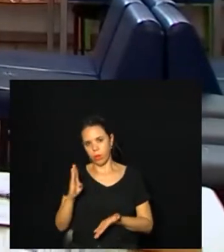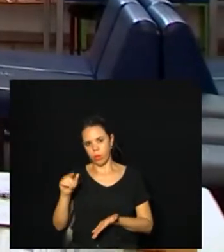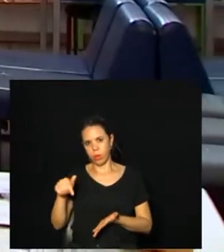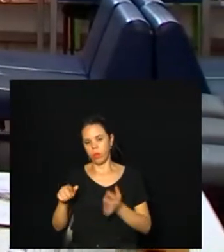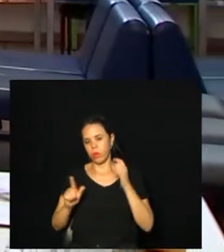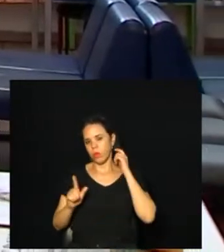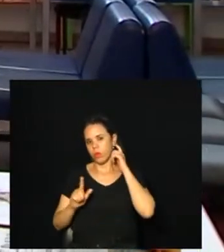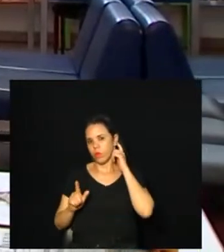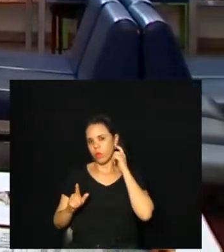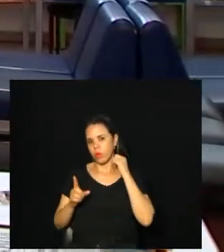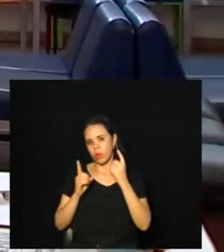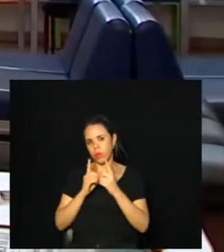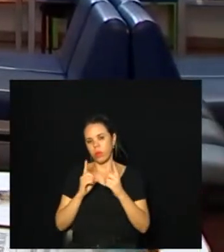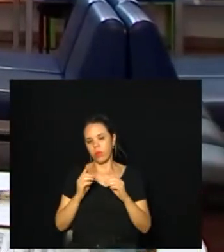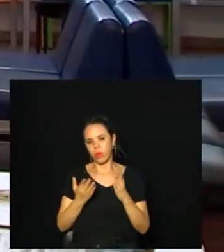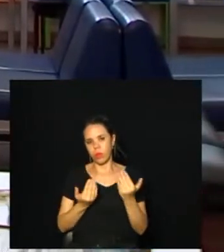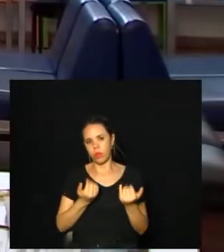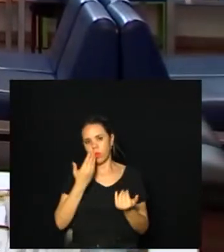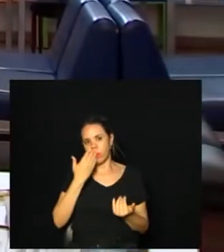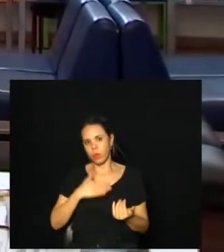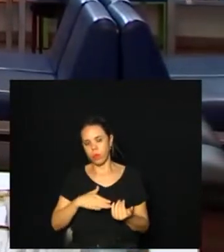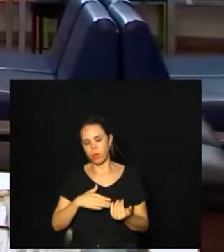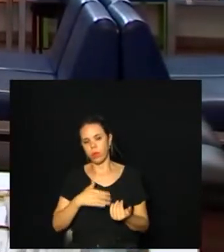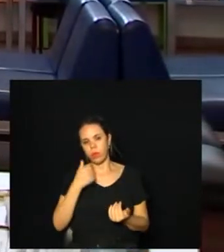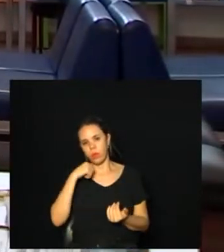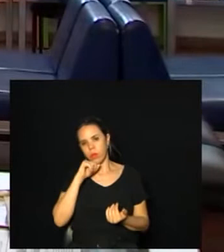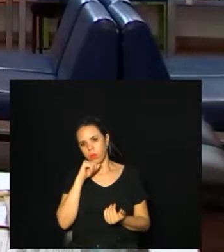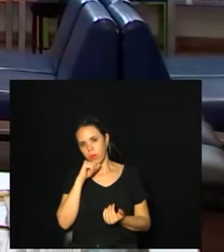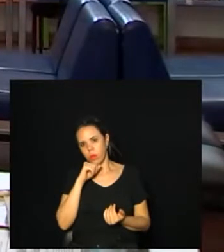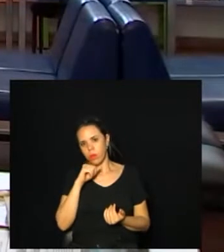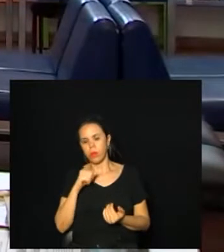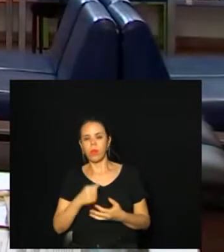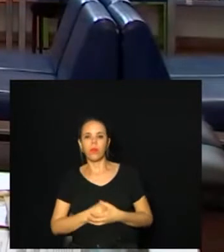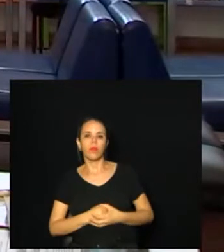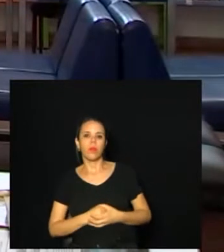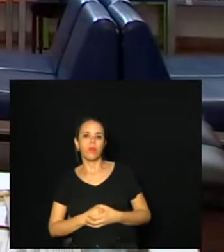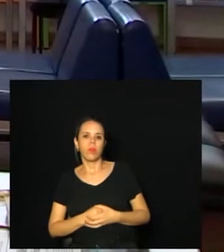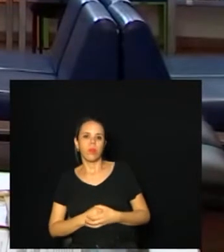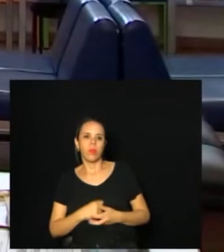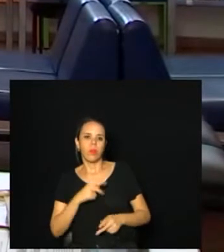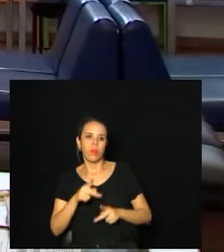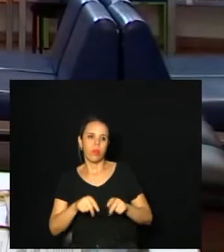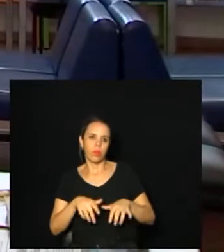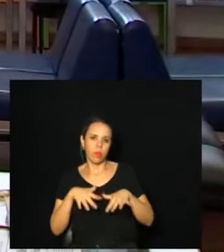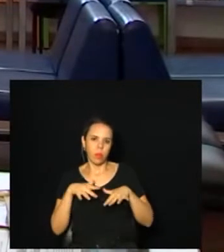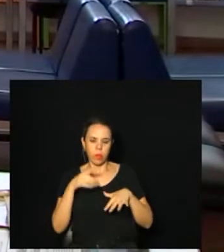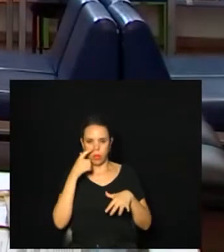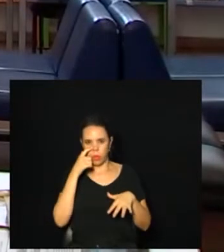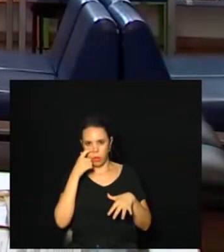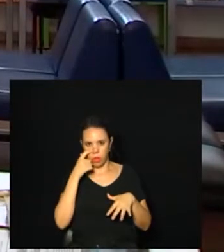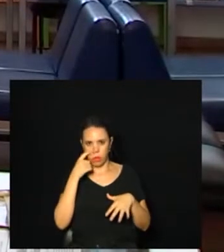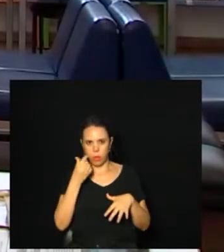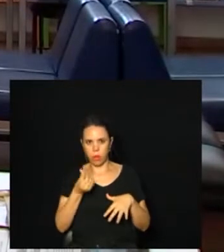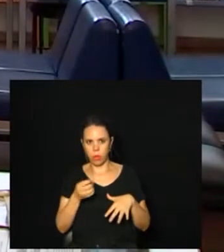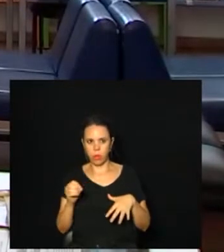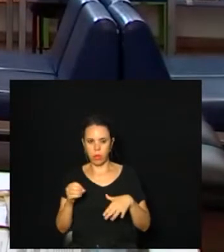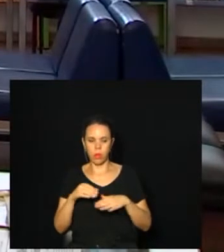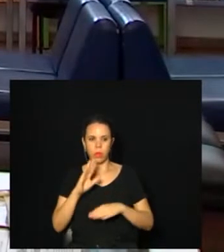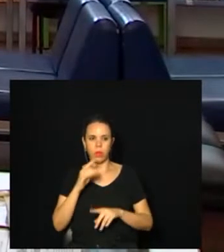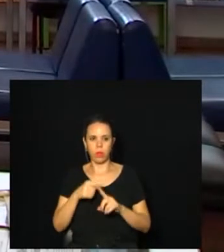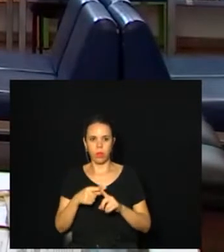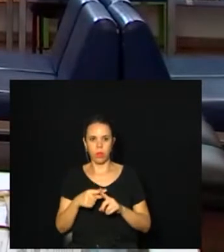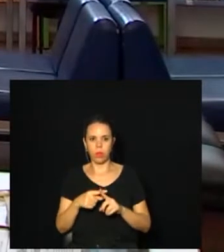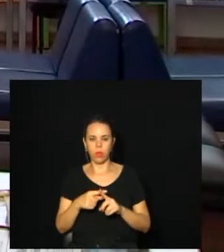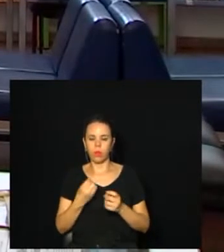claro que atendemos os jovens, as crianças, as mães, os pais, mas o público mais 60 dos idosos aqui é